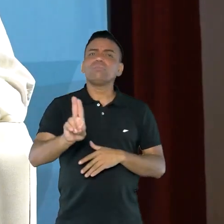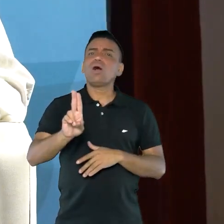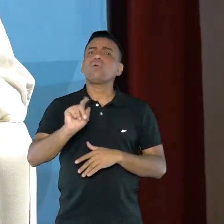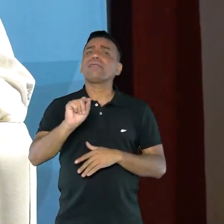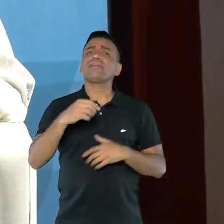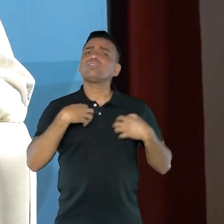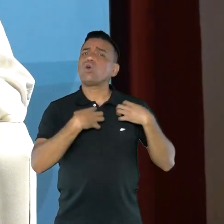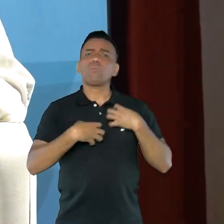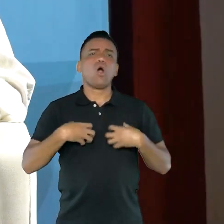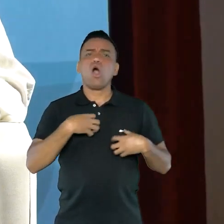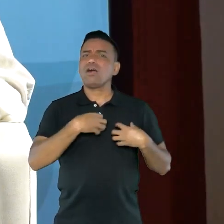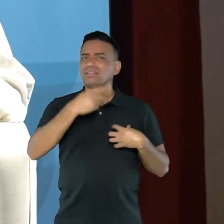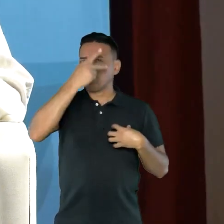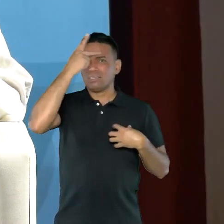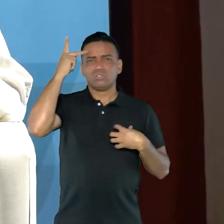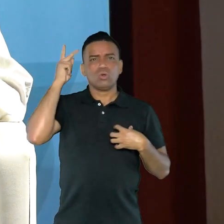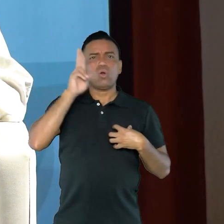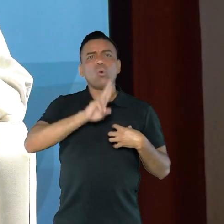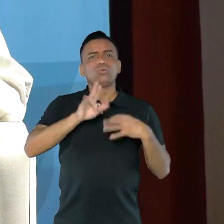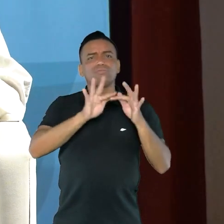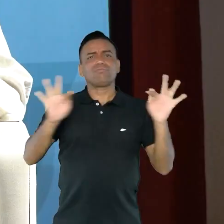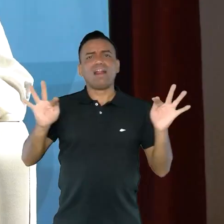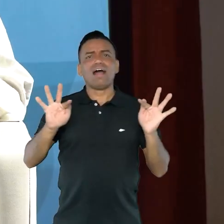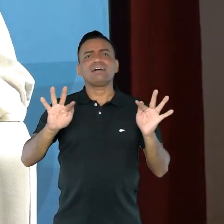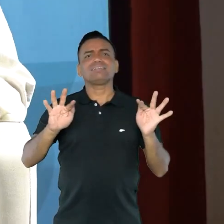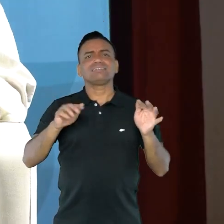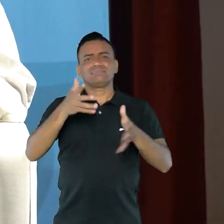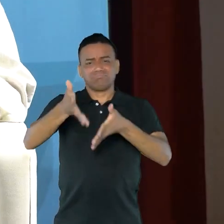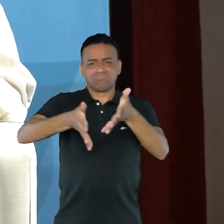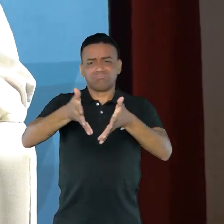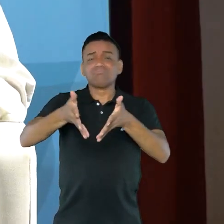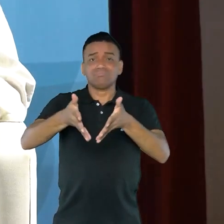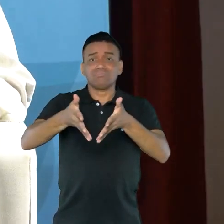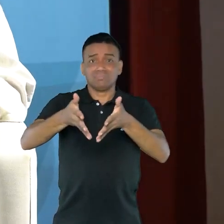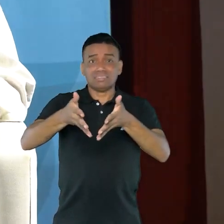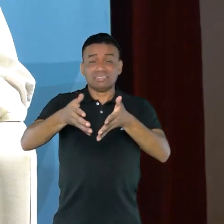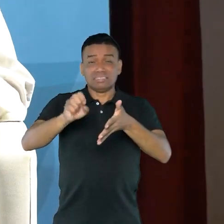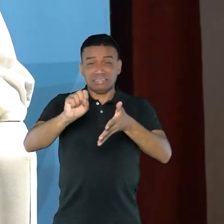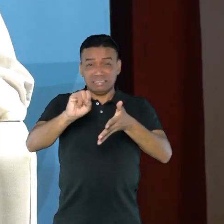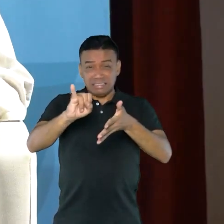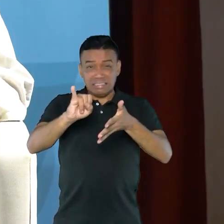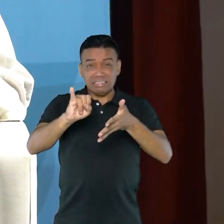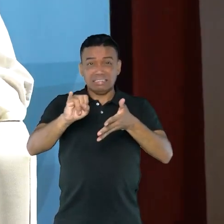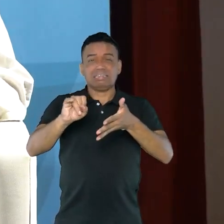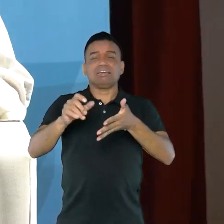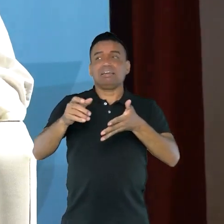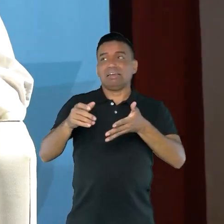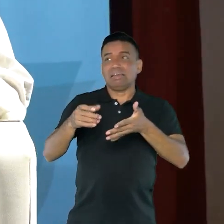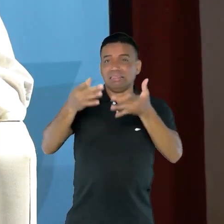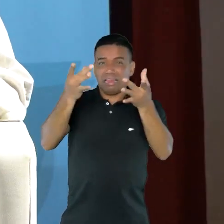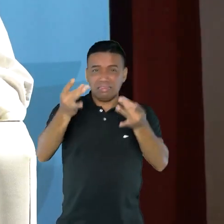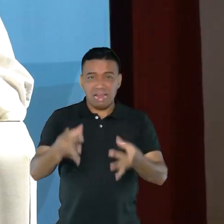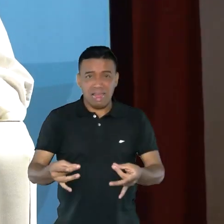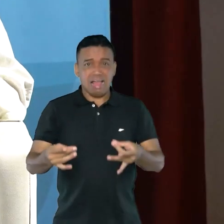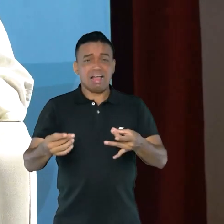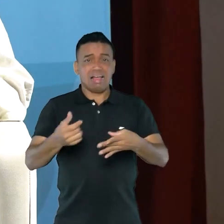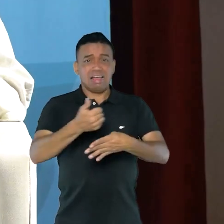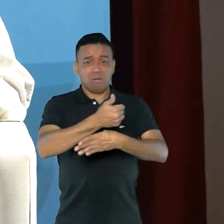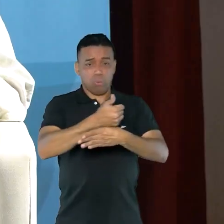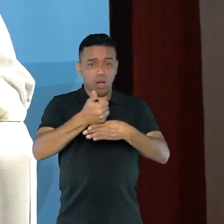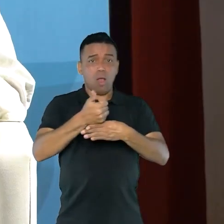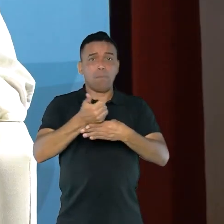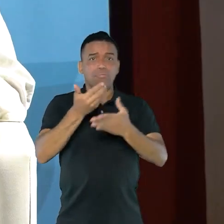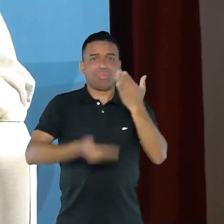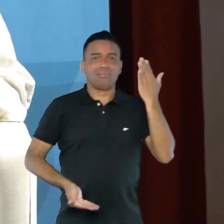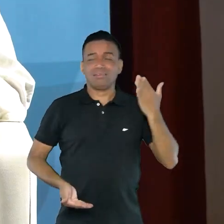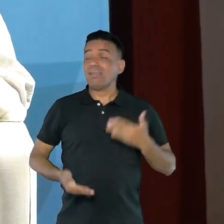incômodo. Porque talvez se nomear e se descrever, perde a força moral, né? Se a pessoa disser assim, olha, eu acho que